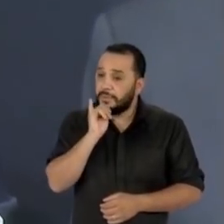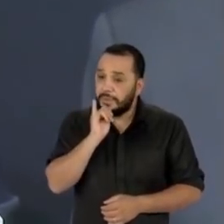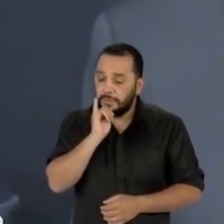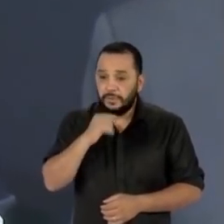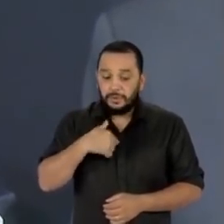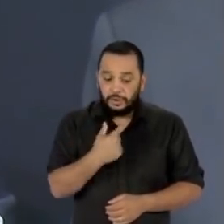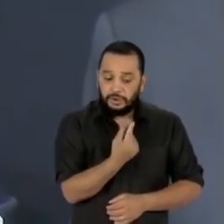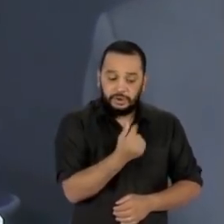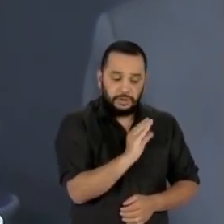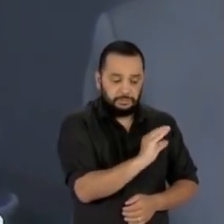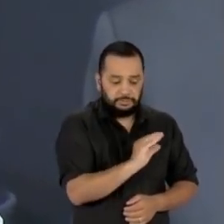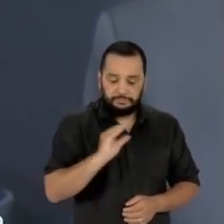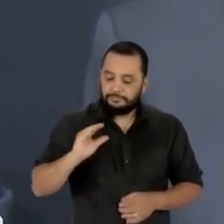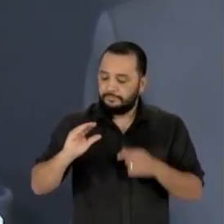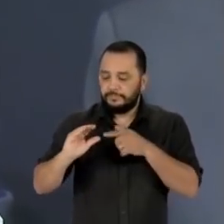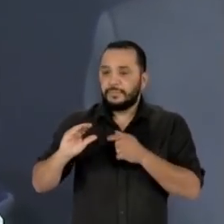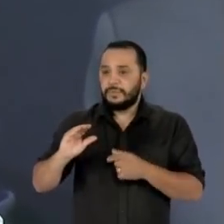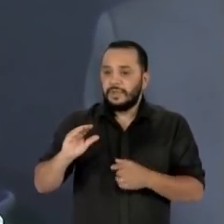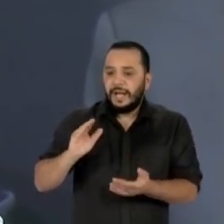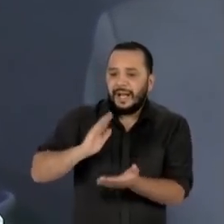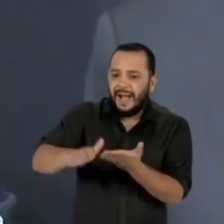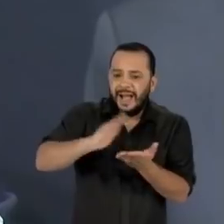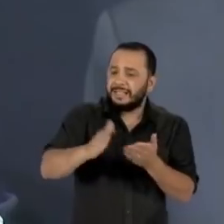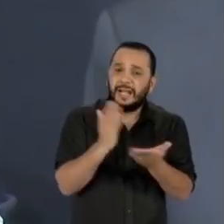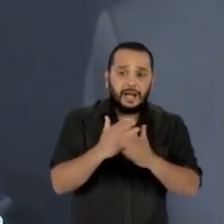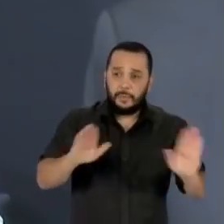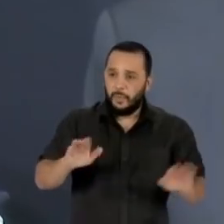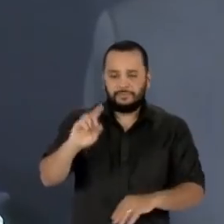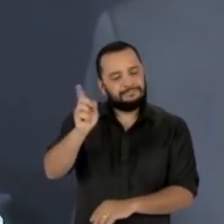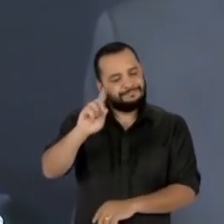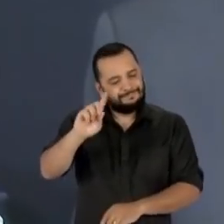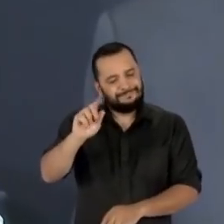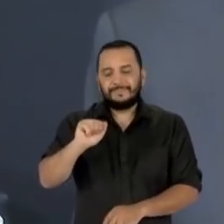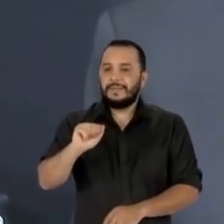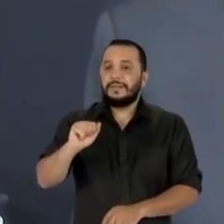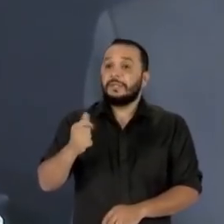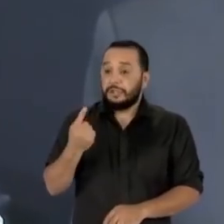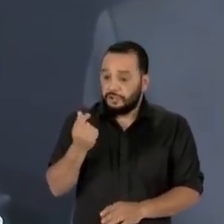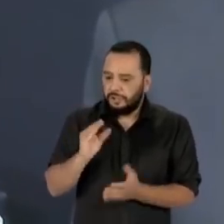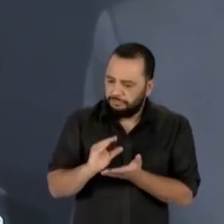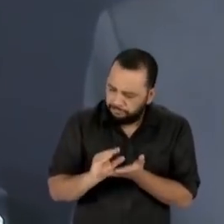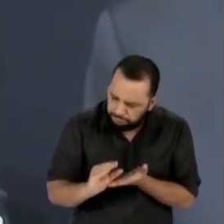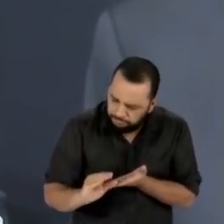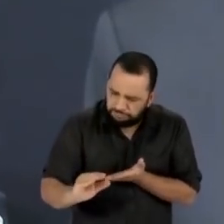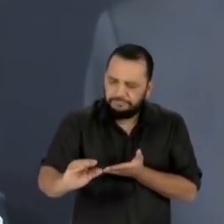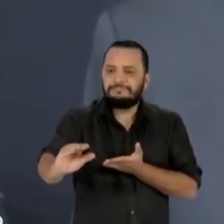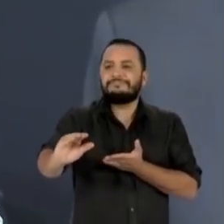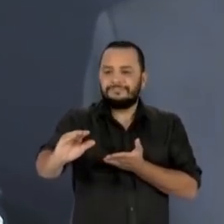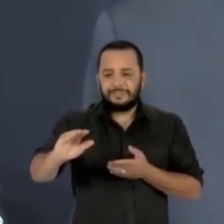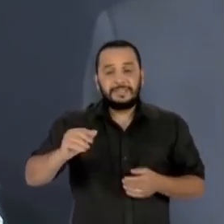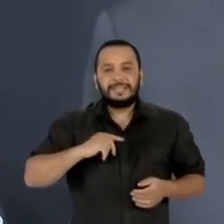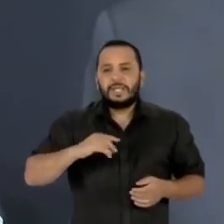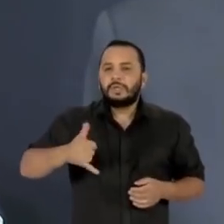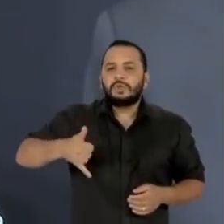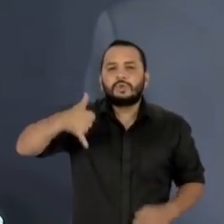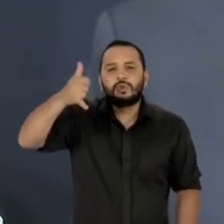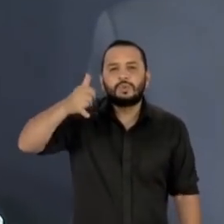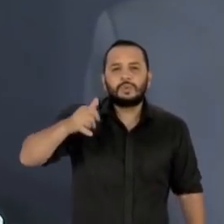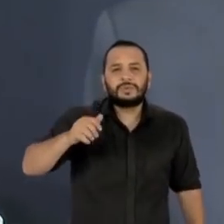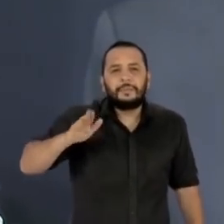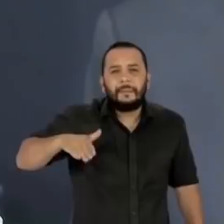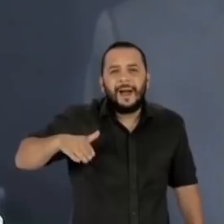você pega o dinheiro o dinheiro enfim e acabou você pega o financiamento juros